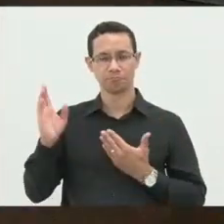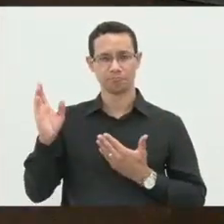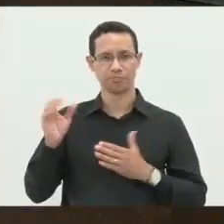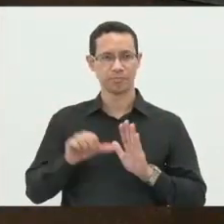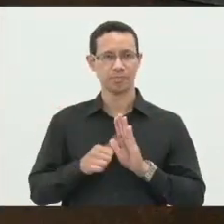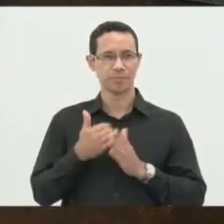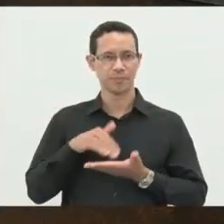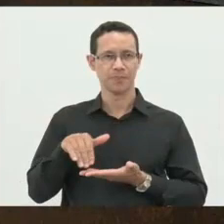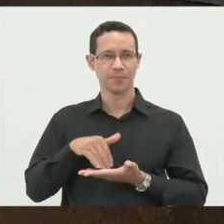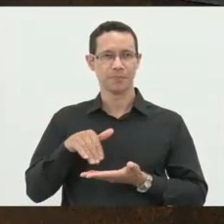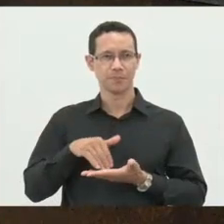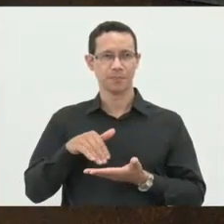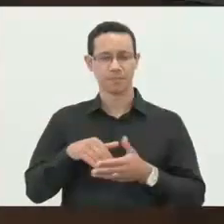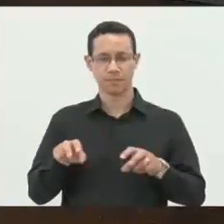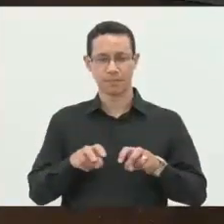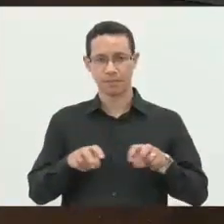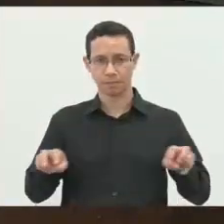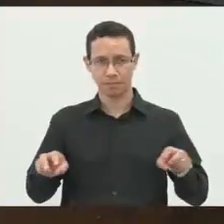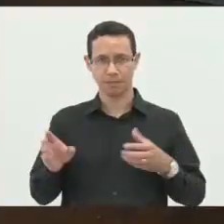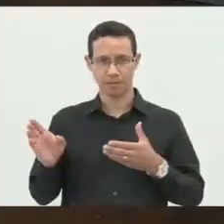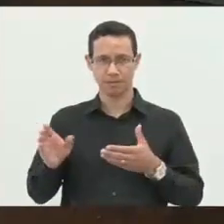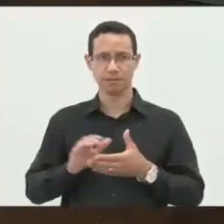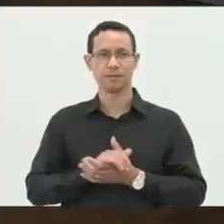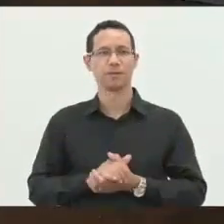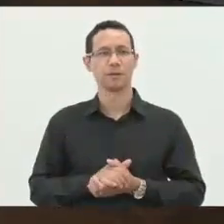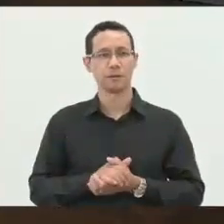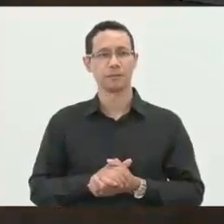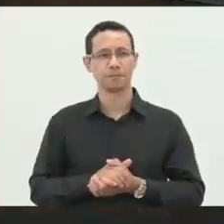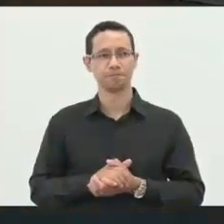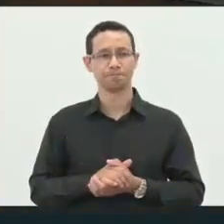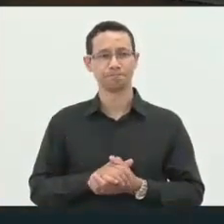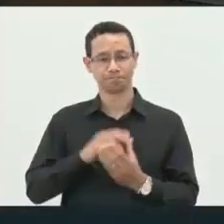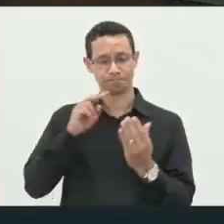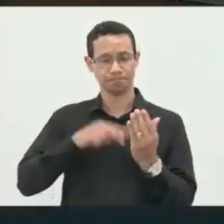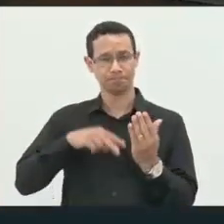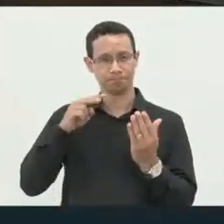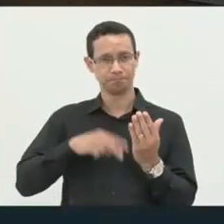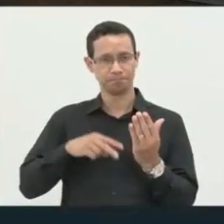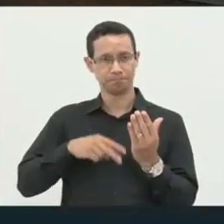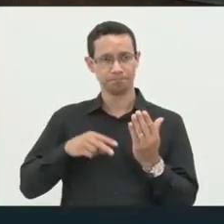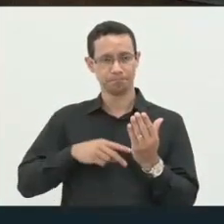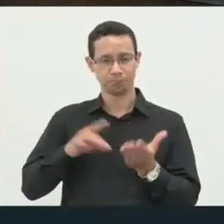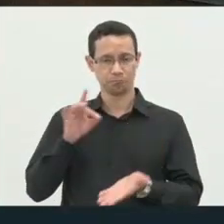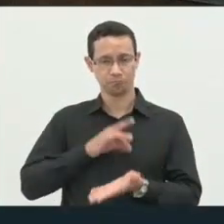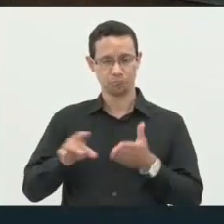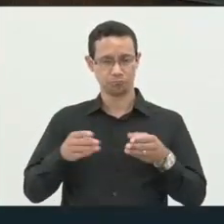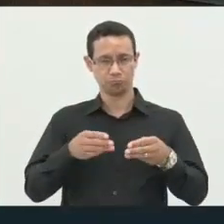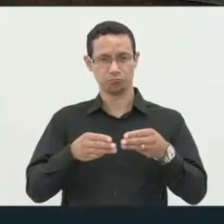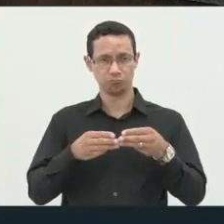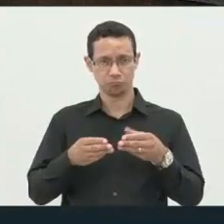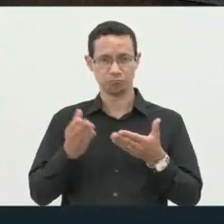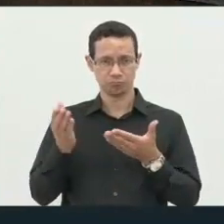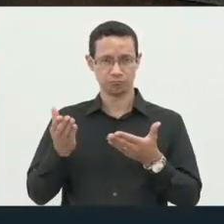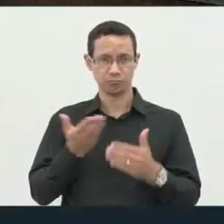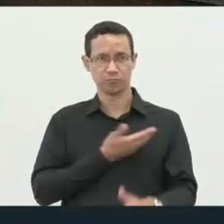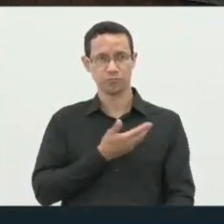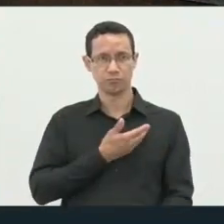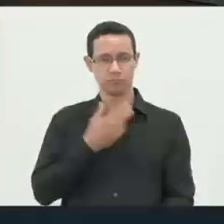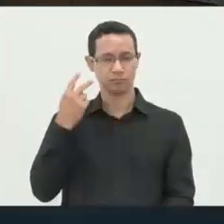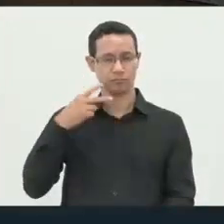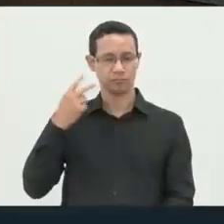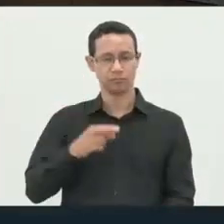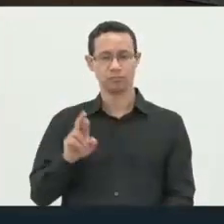dessa dessa mesa Acabei de fazer a leitura de nota de repúdio do colega Vereador Rafael